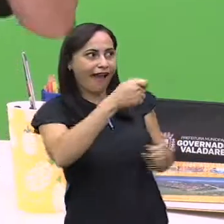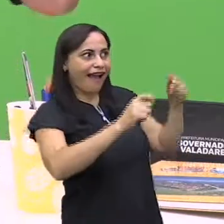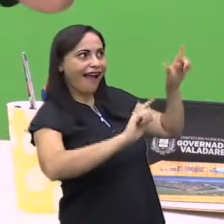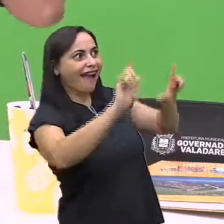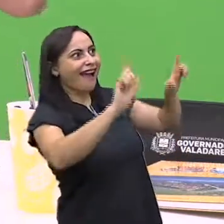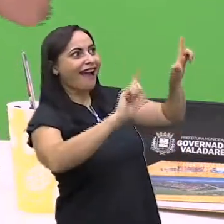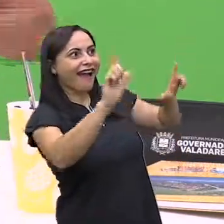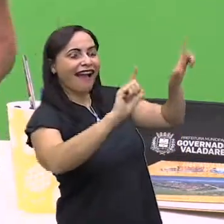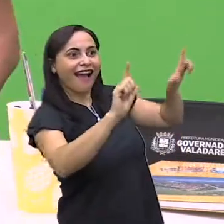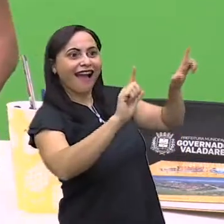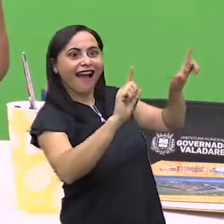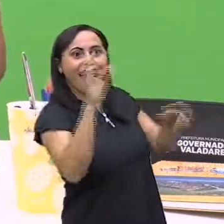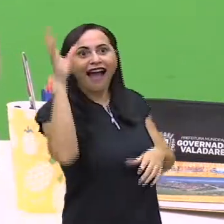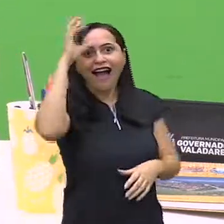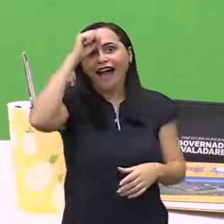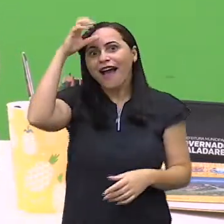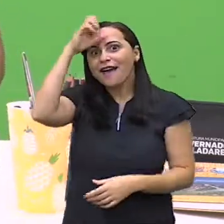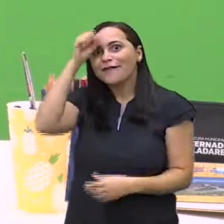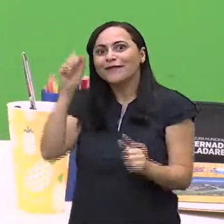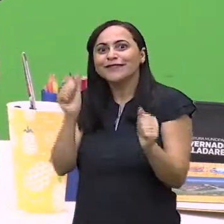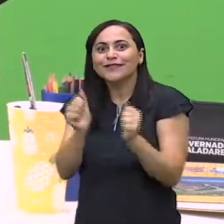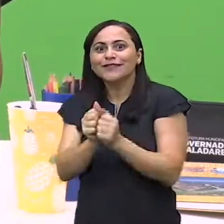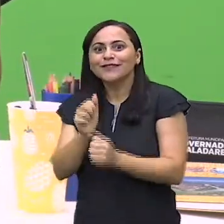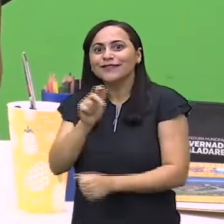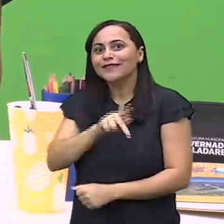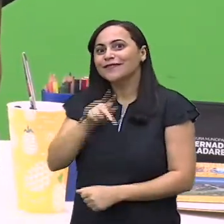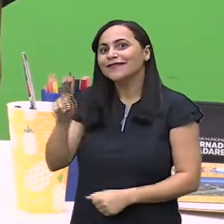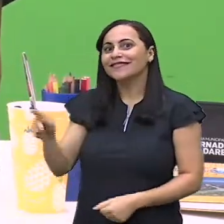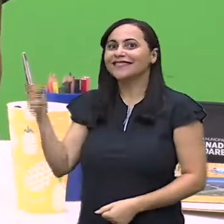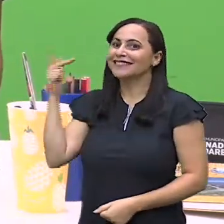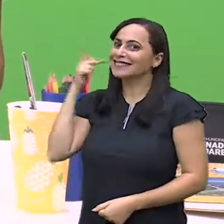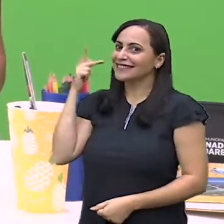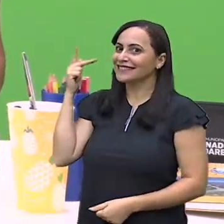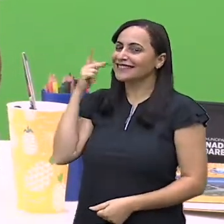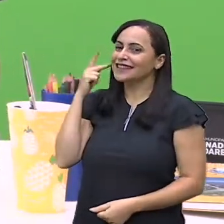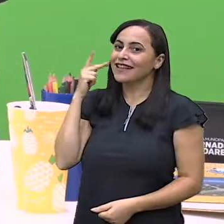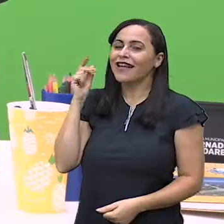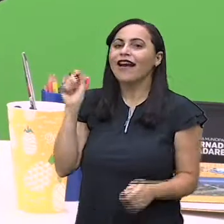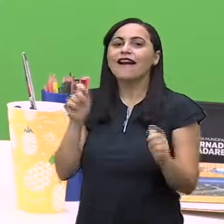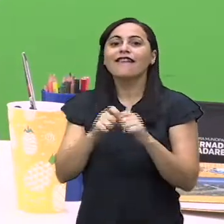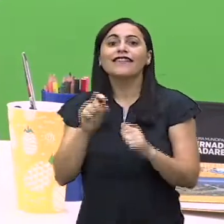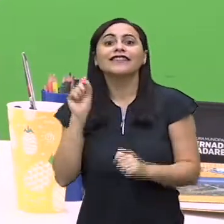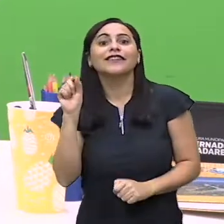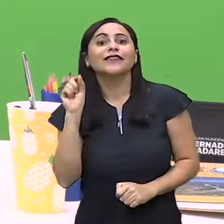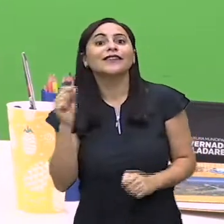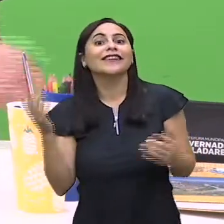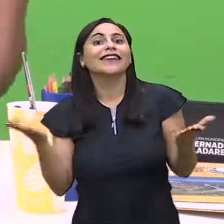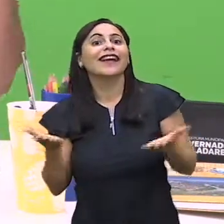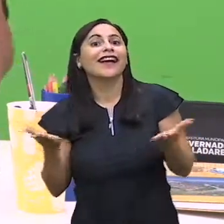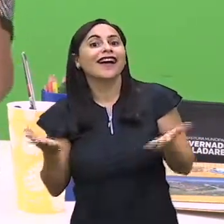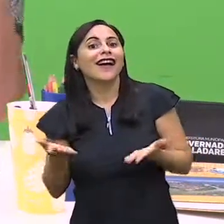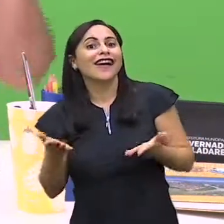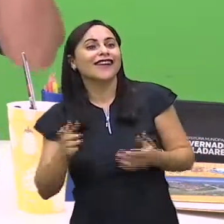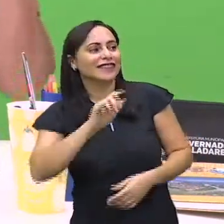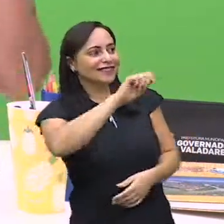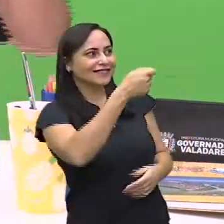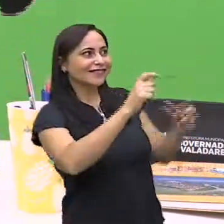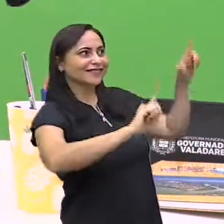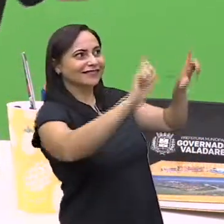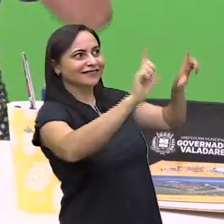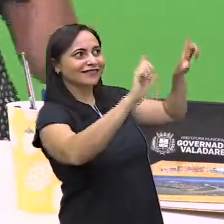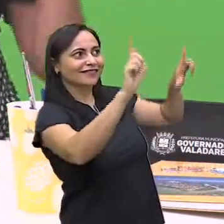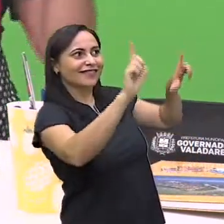TV para aprender com a professora Karina, o que vamos fazer? Liguei a